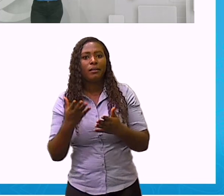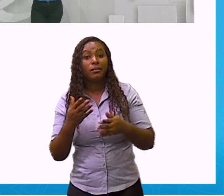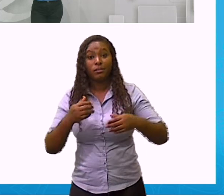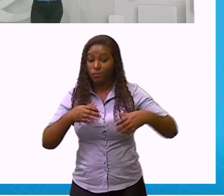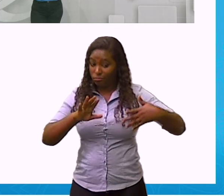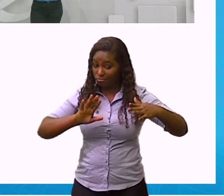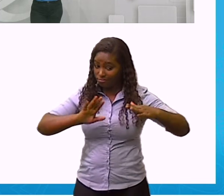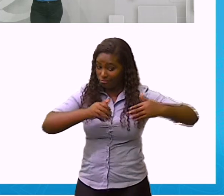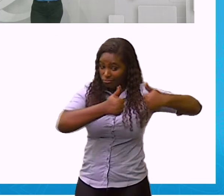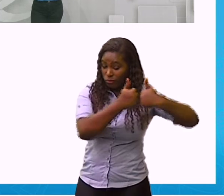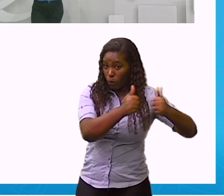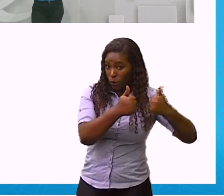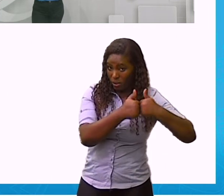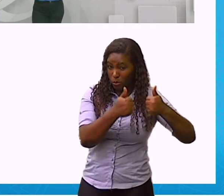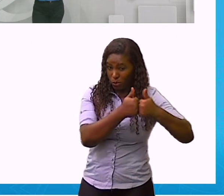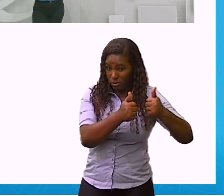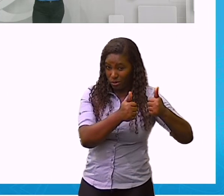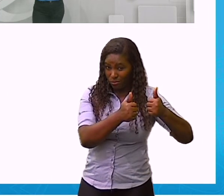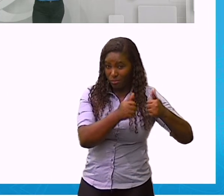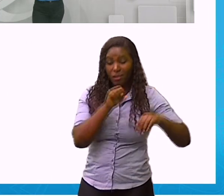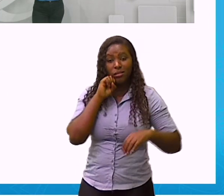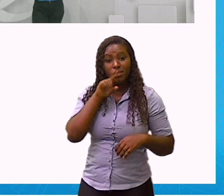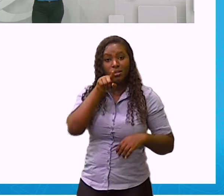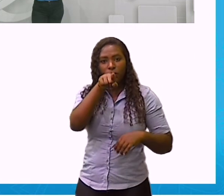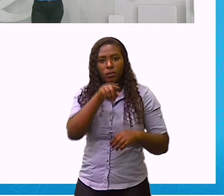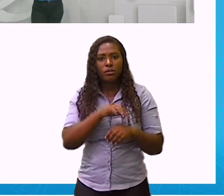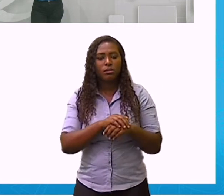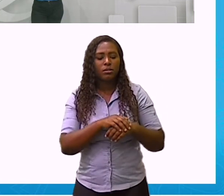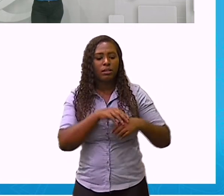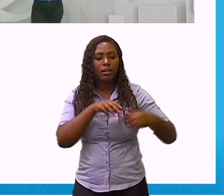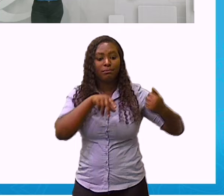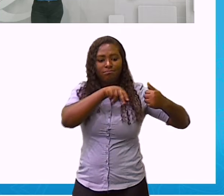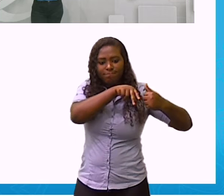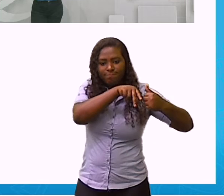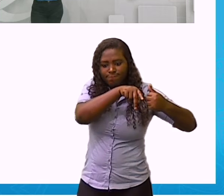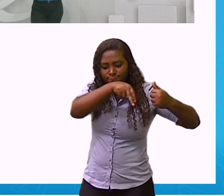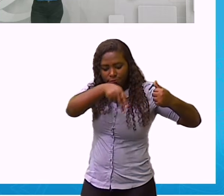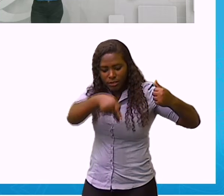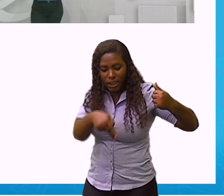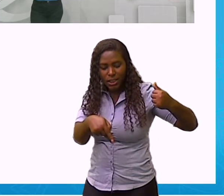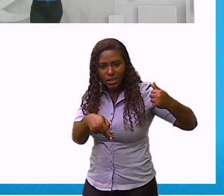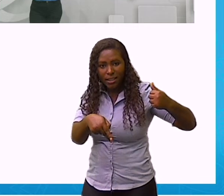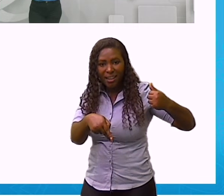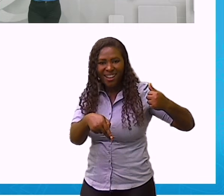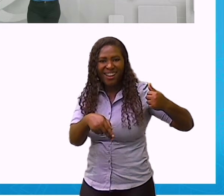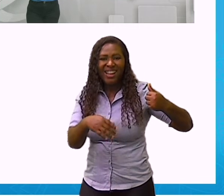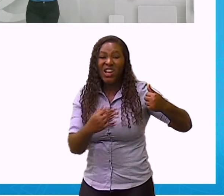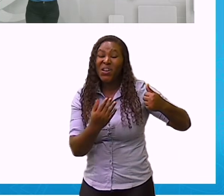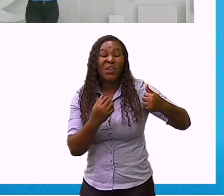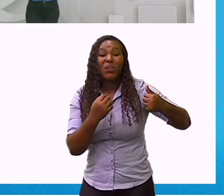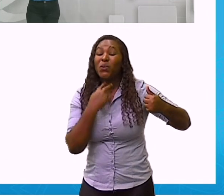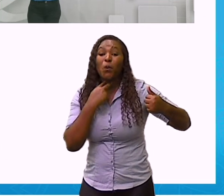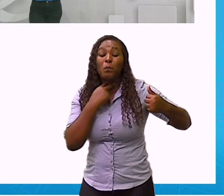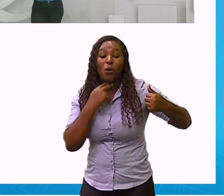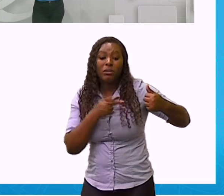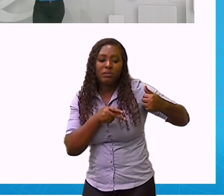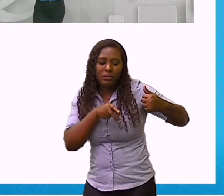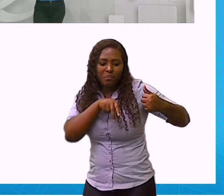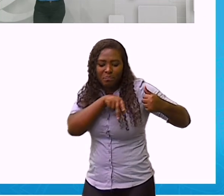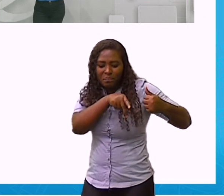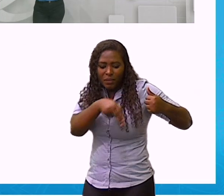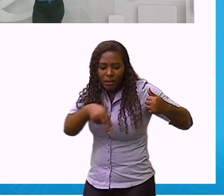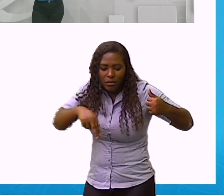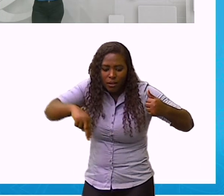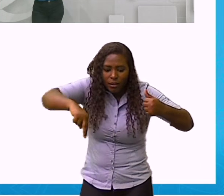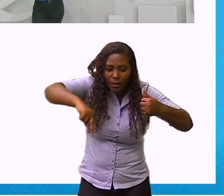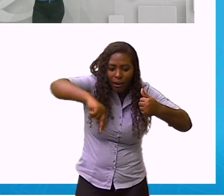coletivo, nunca atravesse pela frente do veículo. O motorista, quando ele vai sair com o